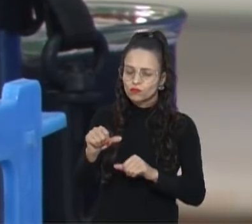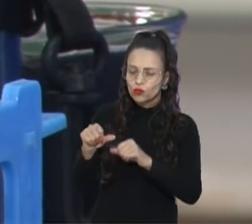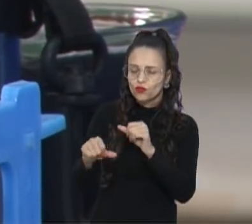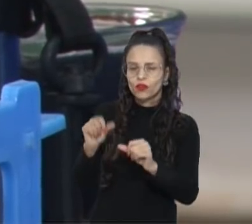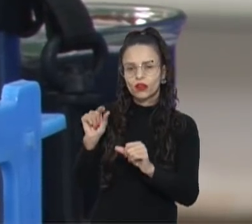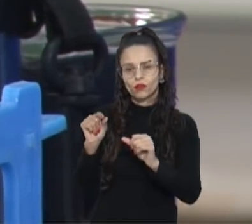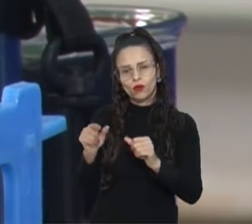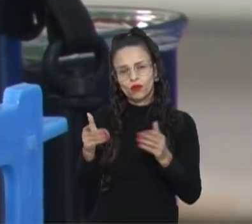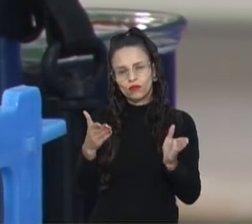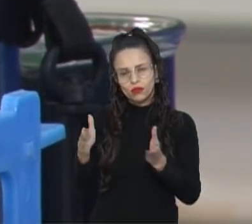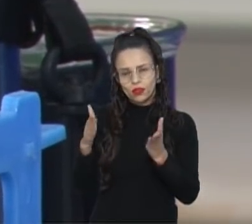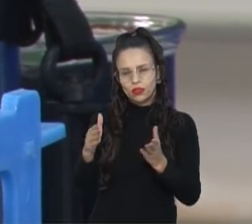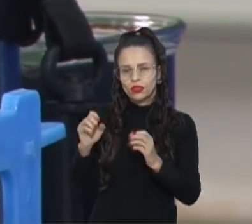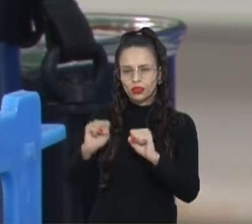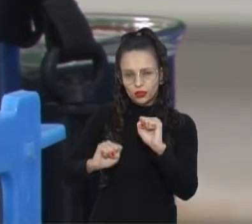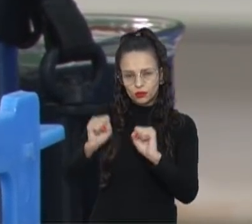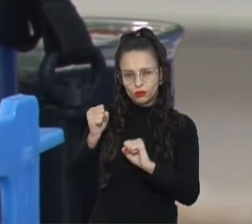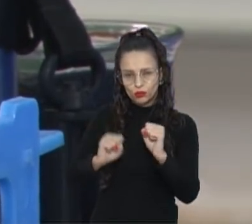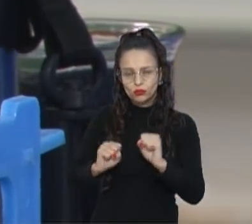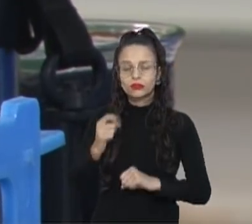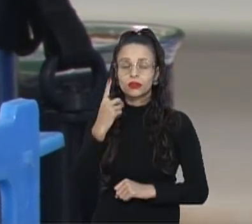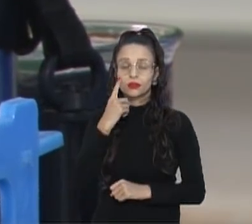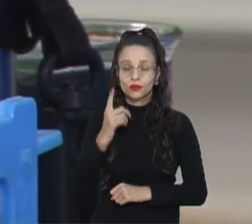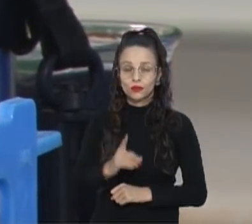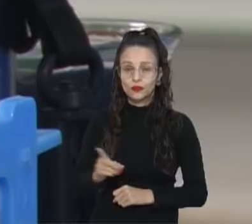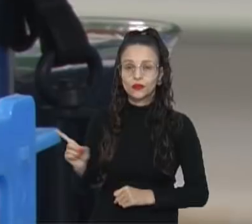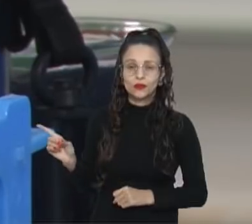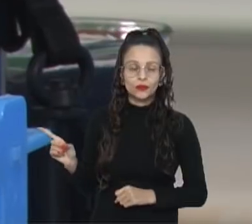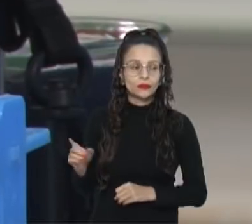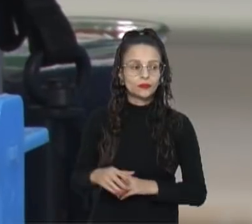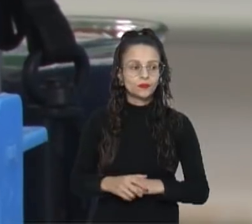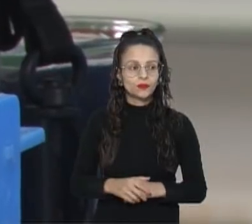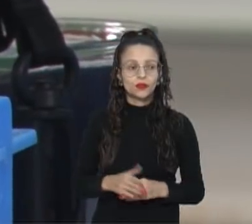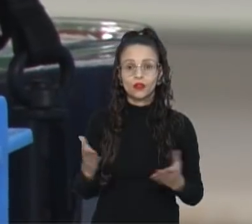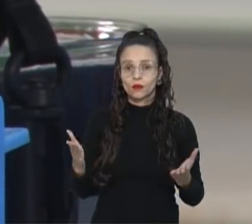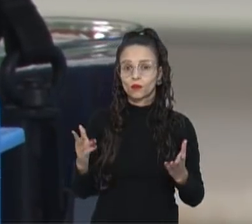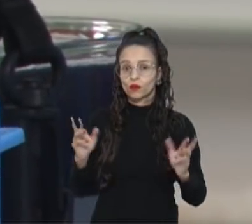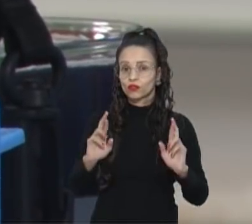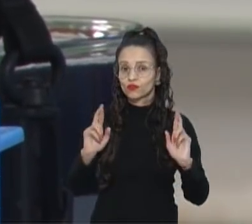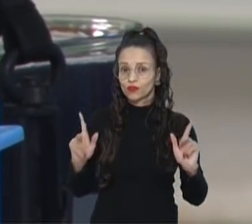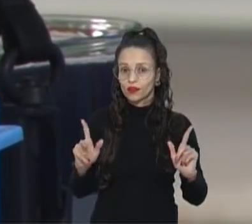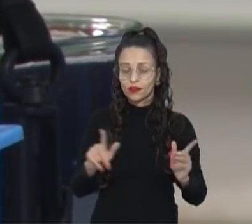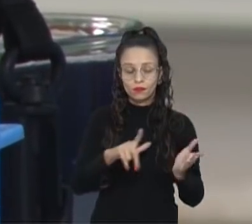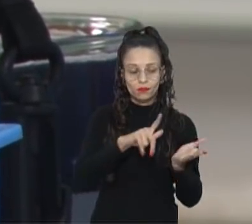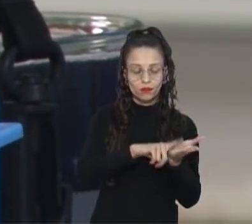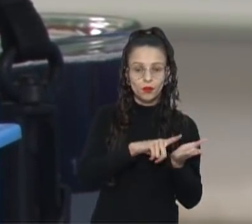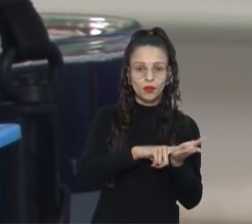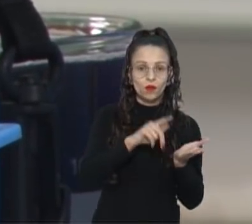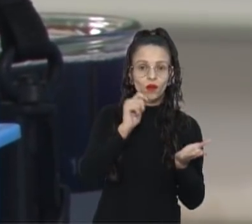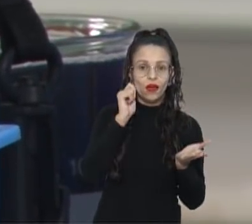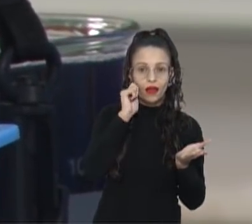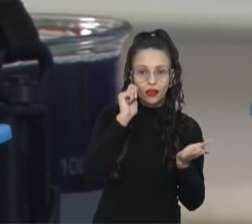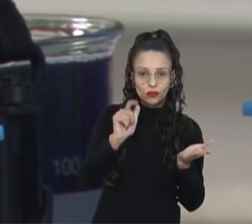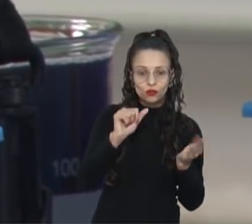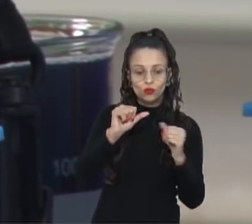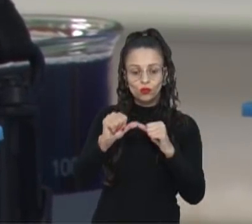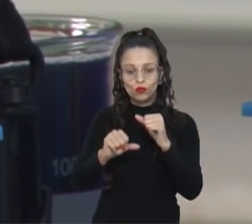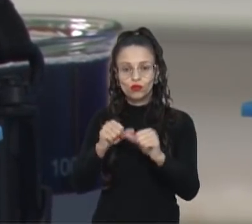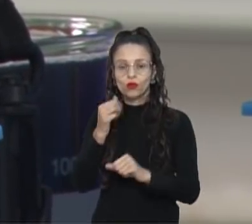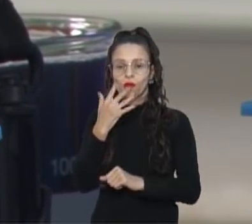Nenhum processamento muito bruto. Olha lá, agora aconteceu o contrário, né? O papel azul que está ficando